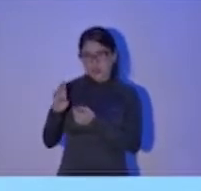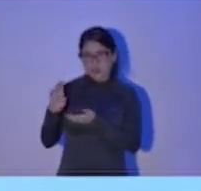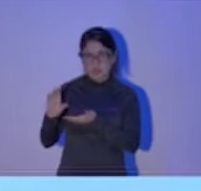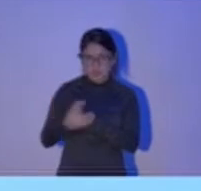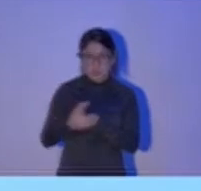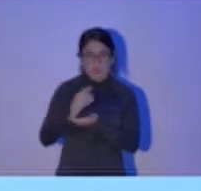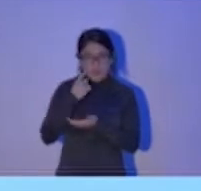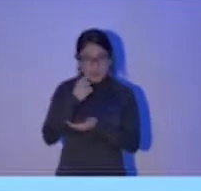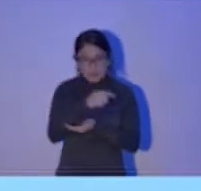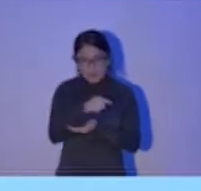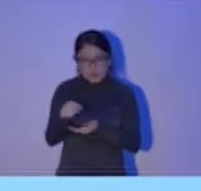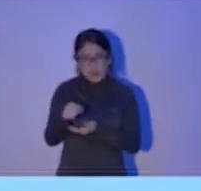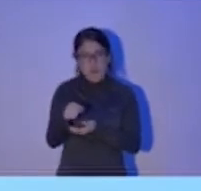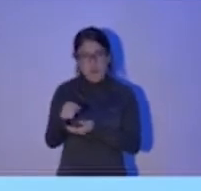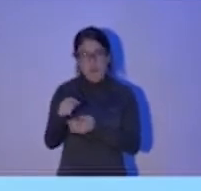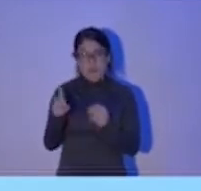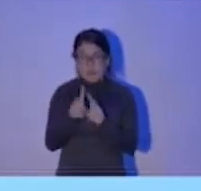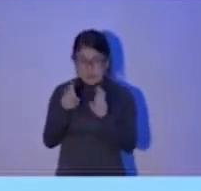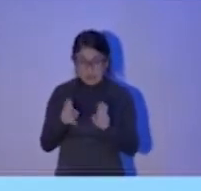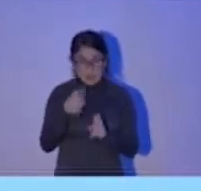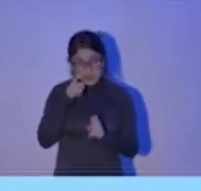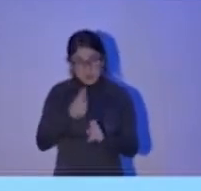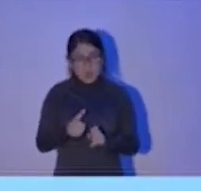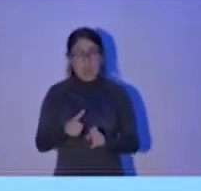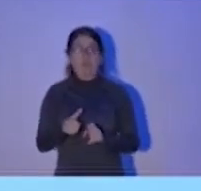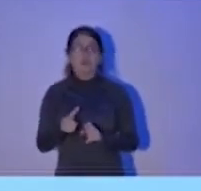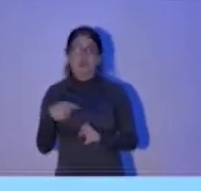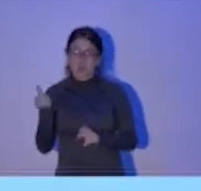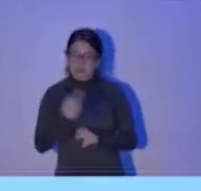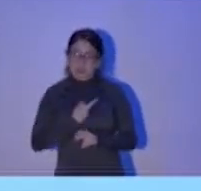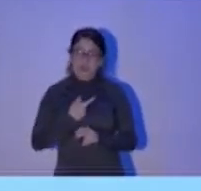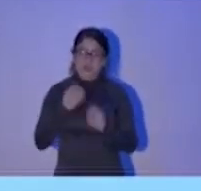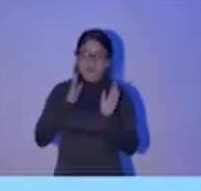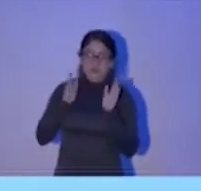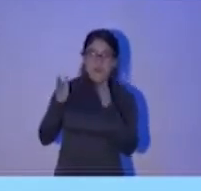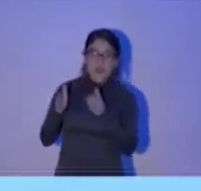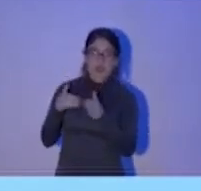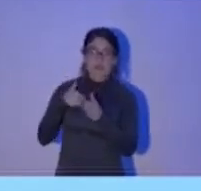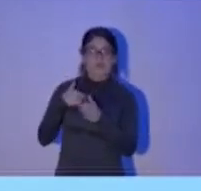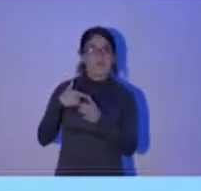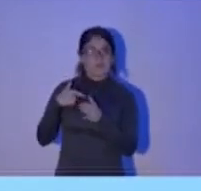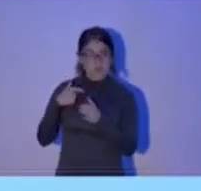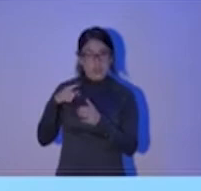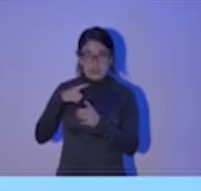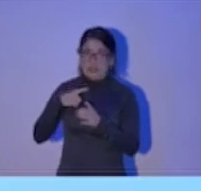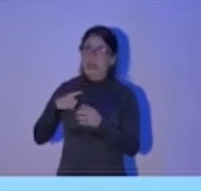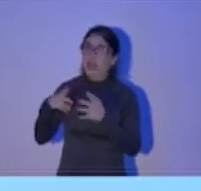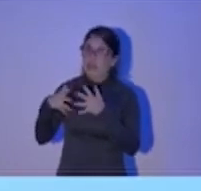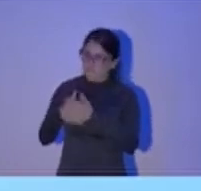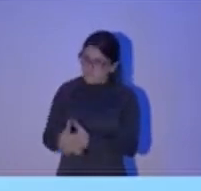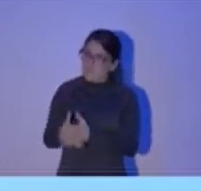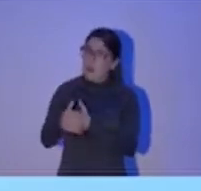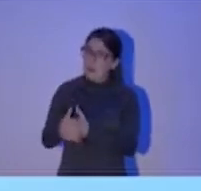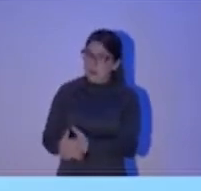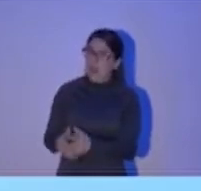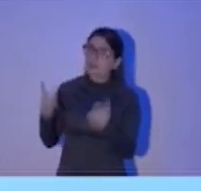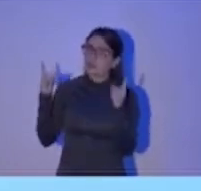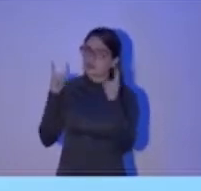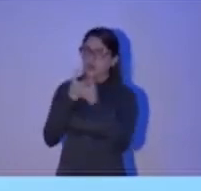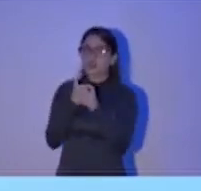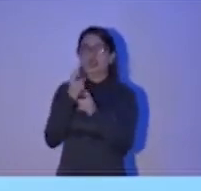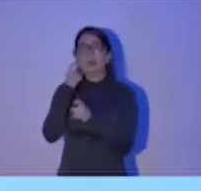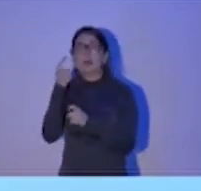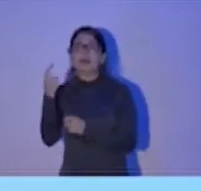aqui estão interessados nesse tema, a gente também olhar para esse assunto com a complexidade toda que ele tem, e não só